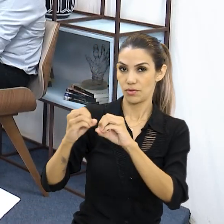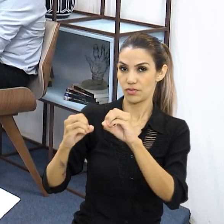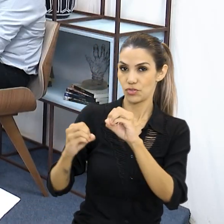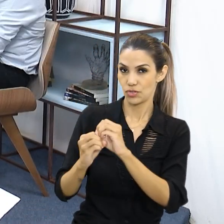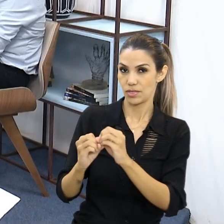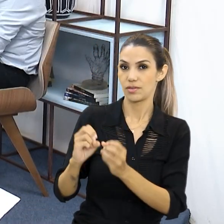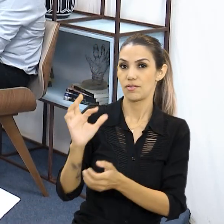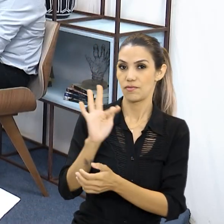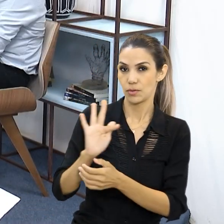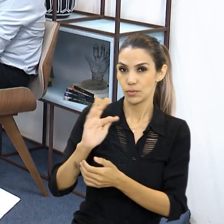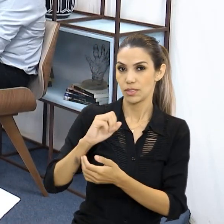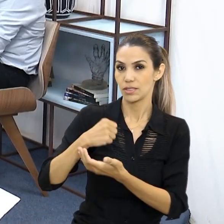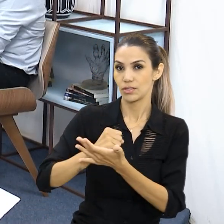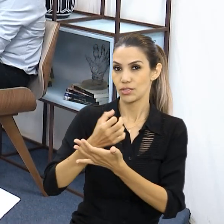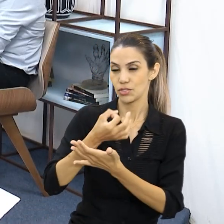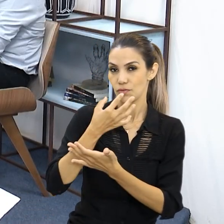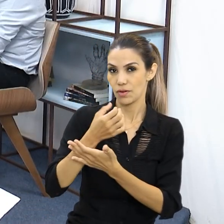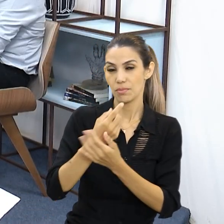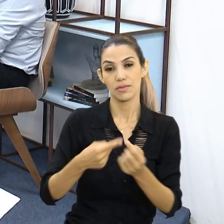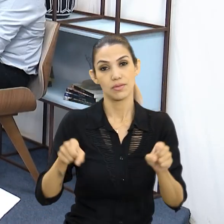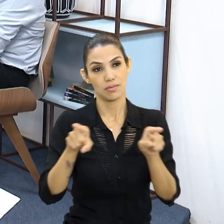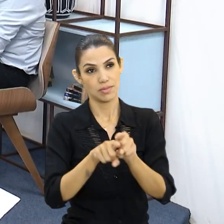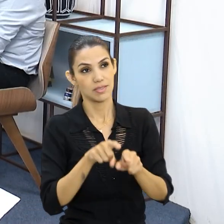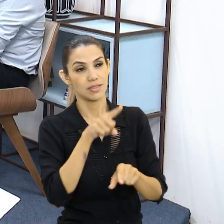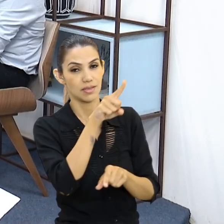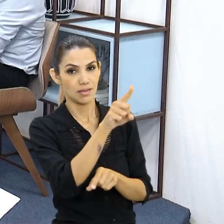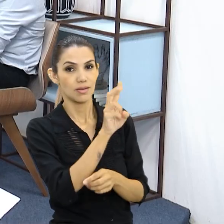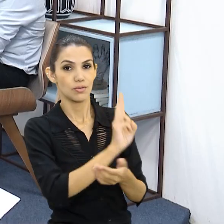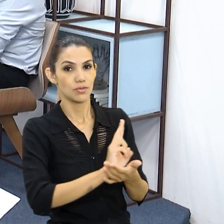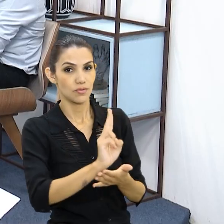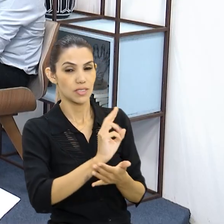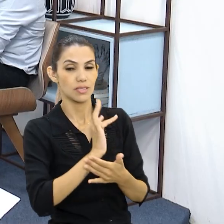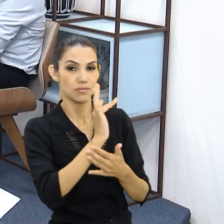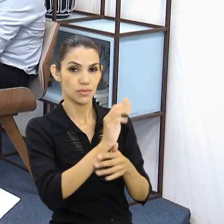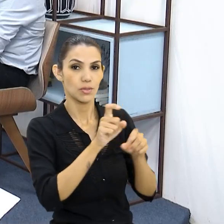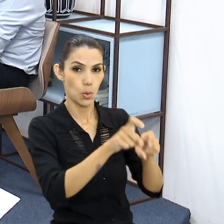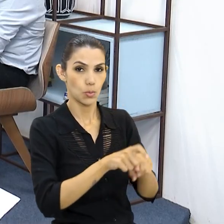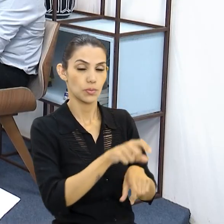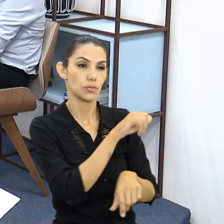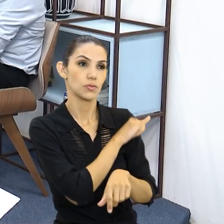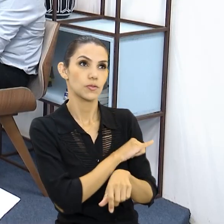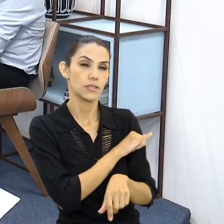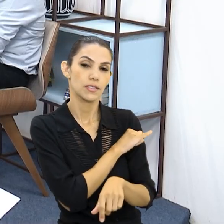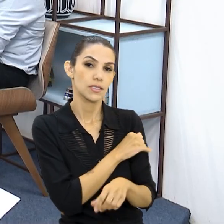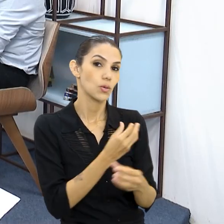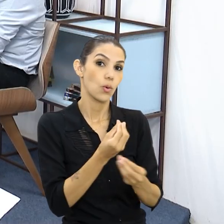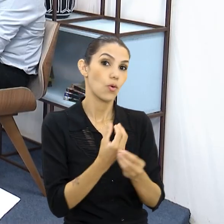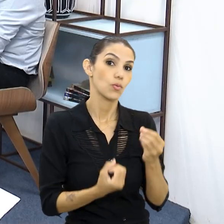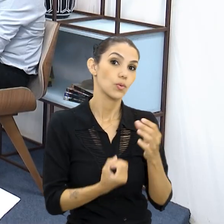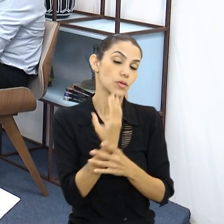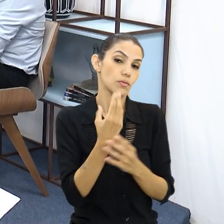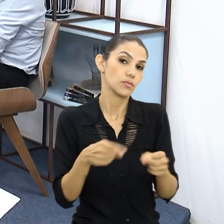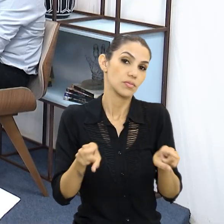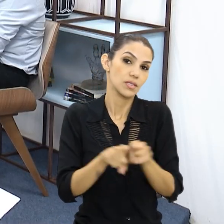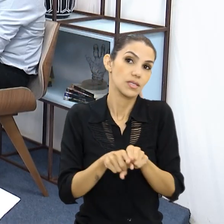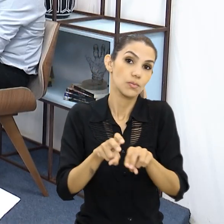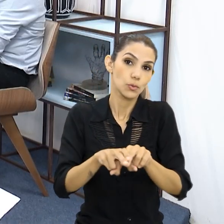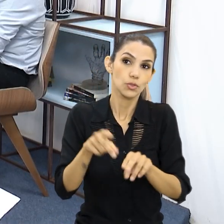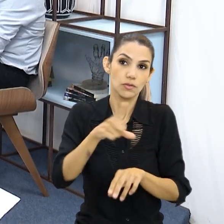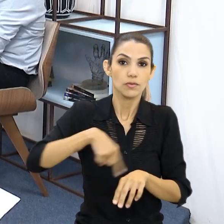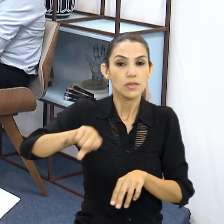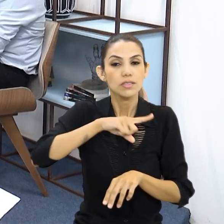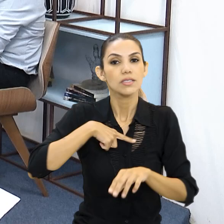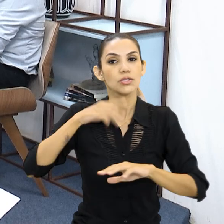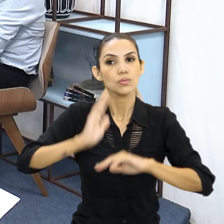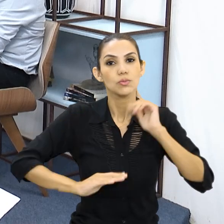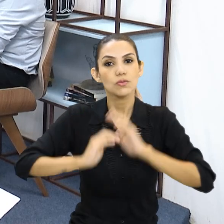da UFG e a Universidade Federal Rural do Rio de Janeiro e surgiu dessa inquietação de farmacêuticos, né, que atuamos